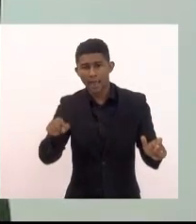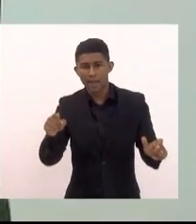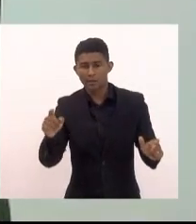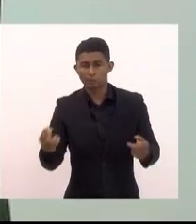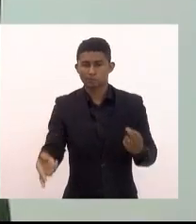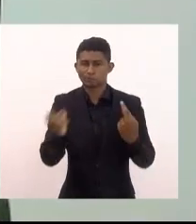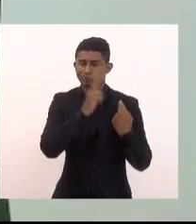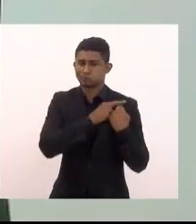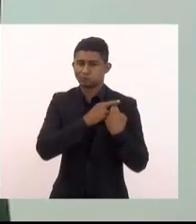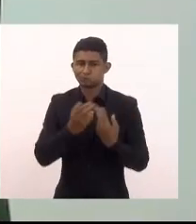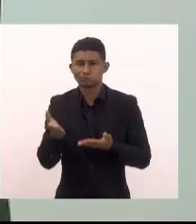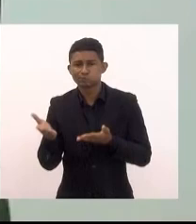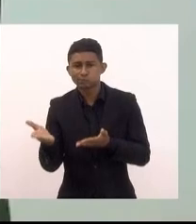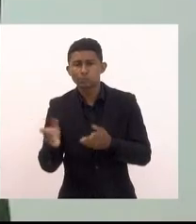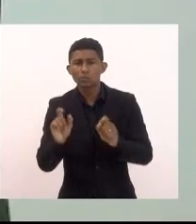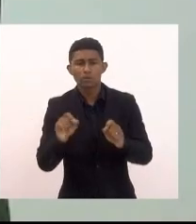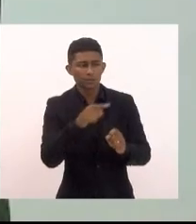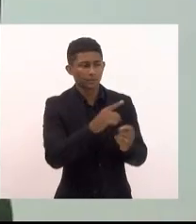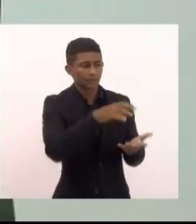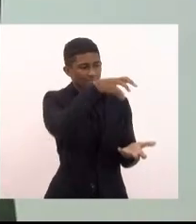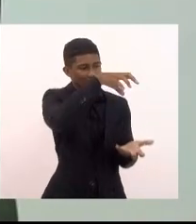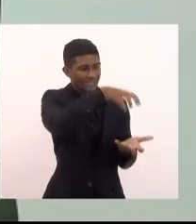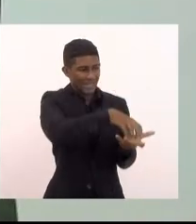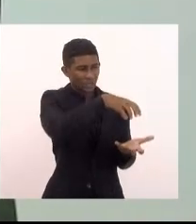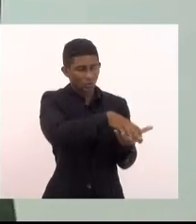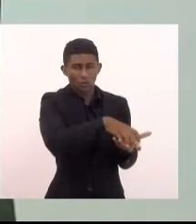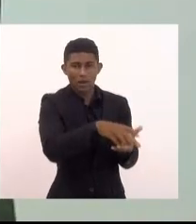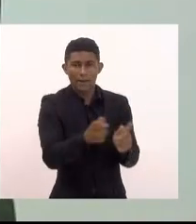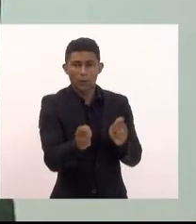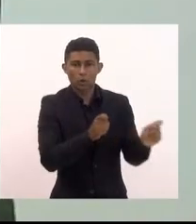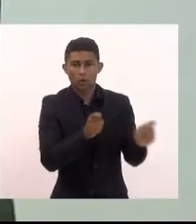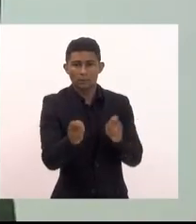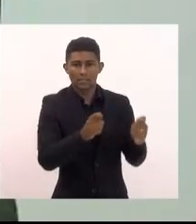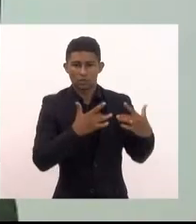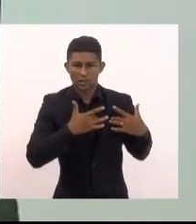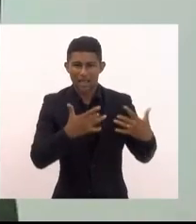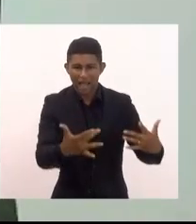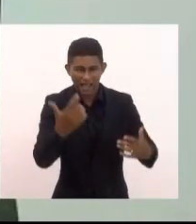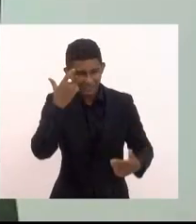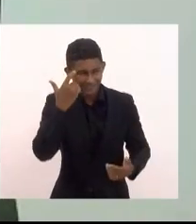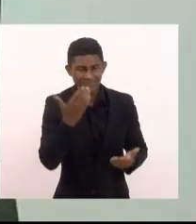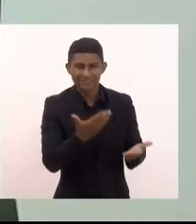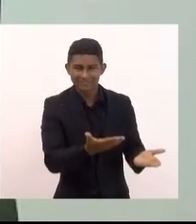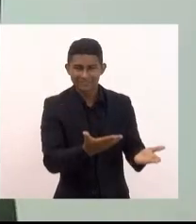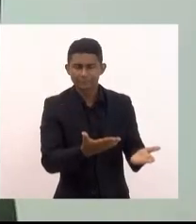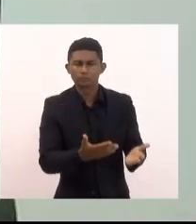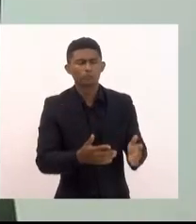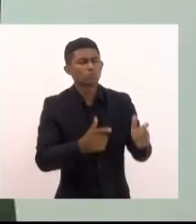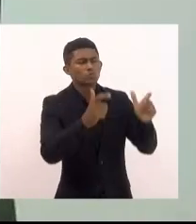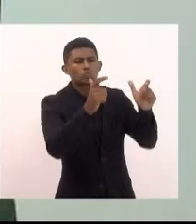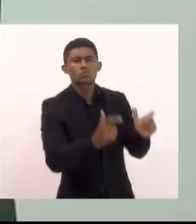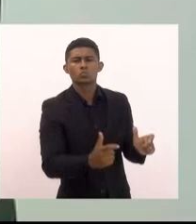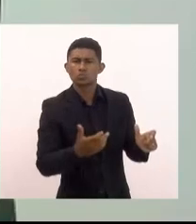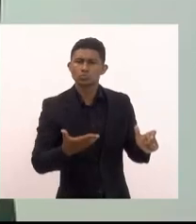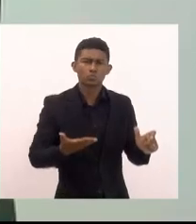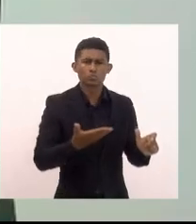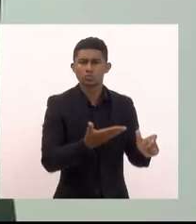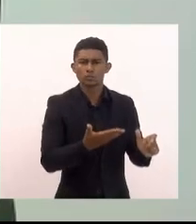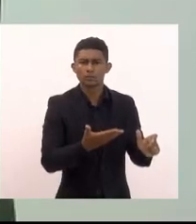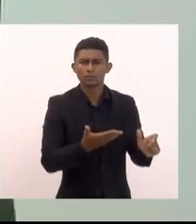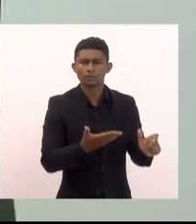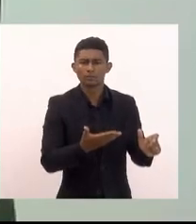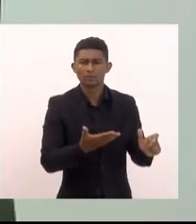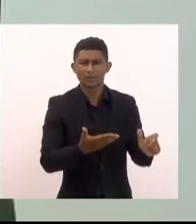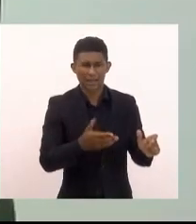seu domínio como Centro Público de Economia Solidária. Ora, senhora presidente, o logradouro jamais ficará